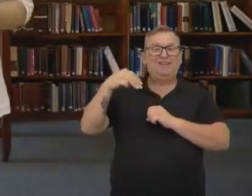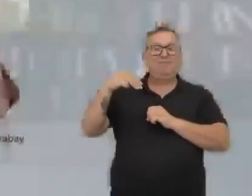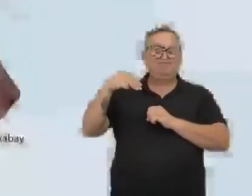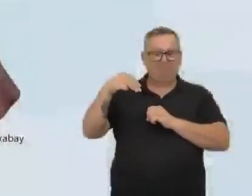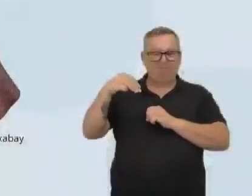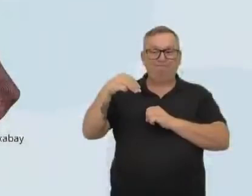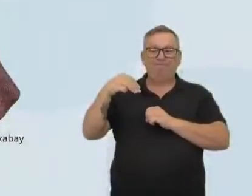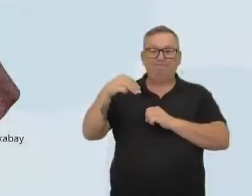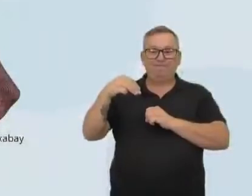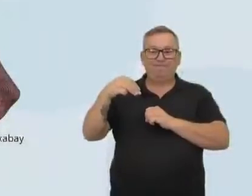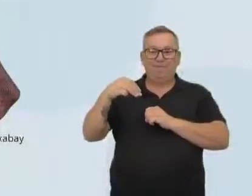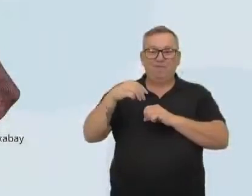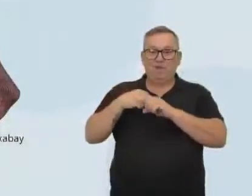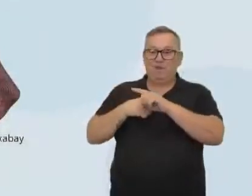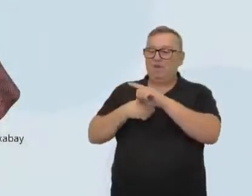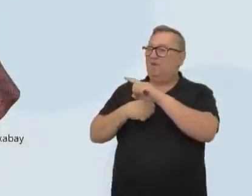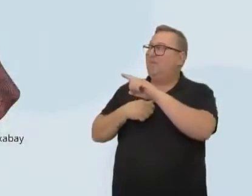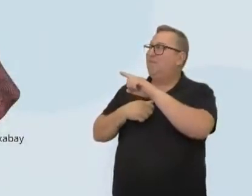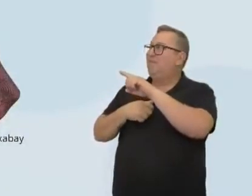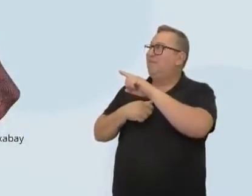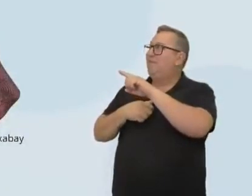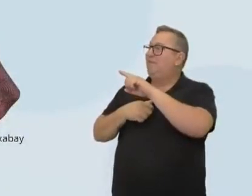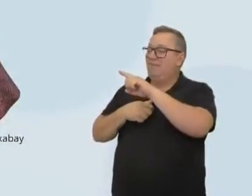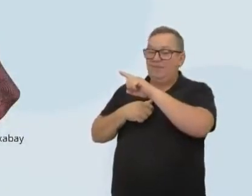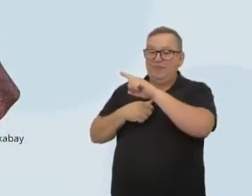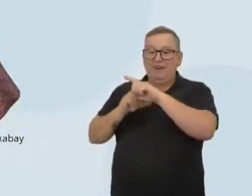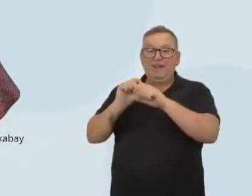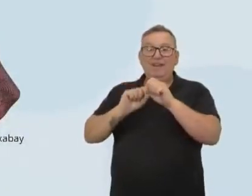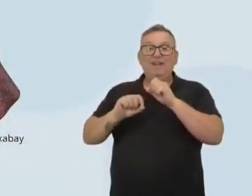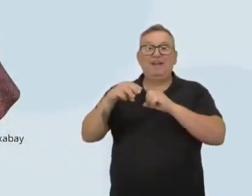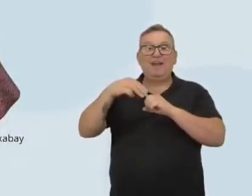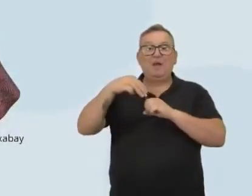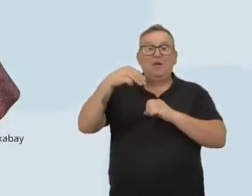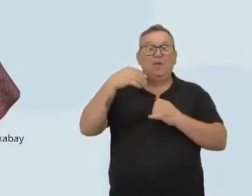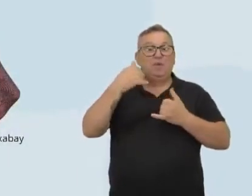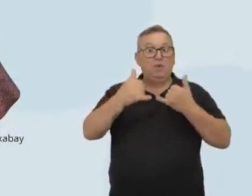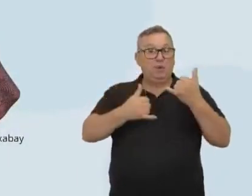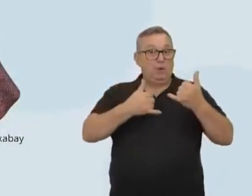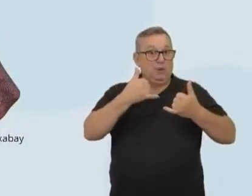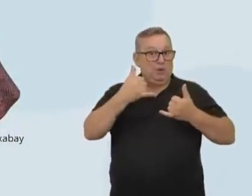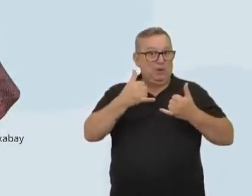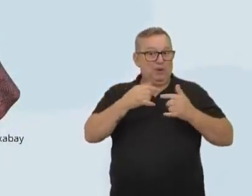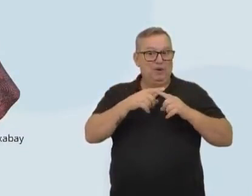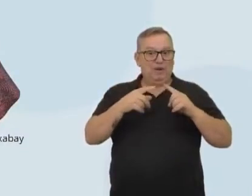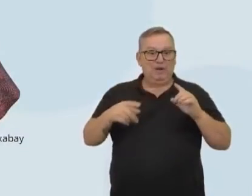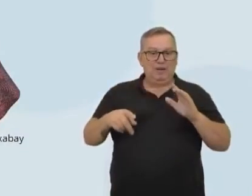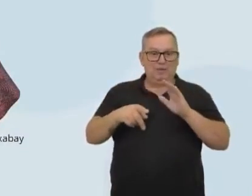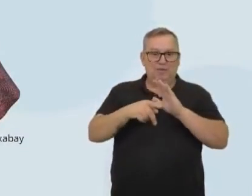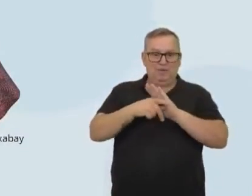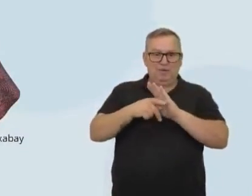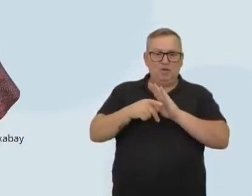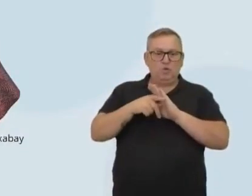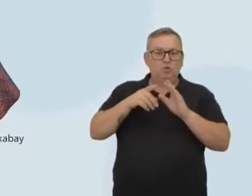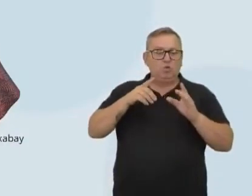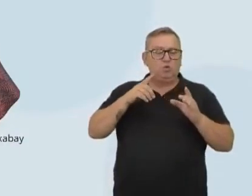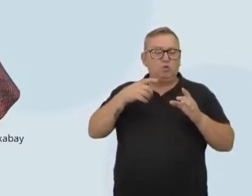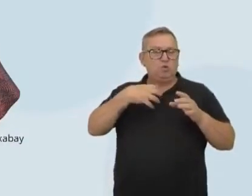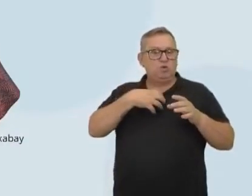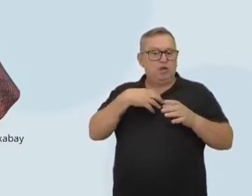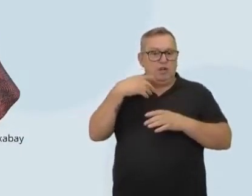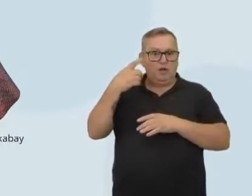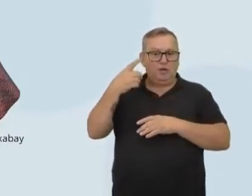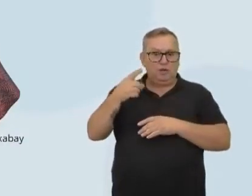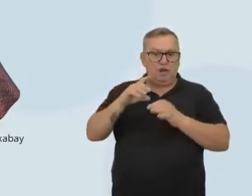Então tá aí no PPT para vocês. Quem que é o mestre do jogo? Então, devido à sua natureza tão dinâmica, o